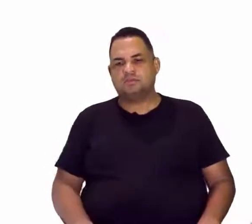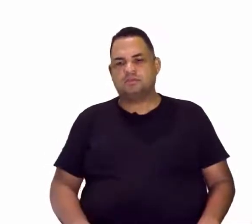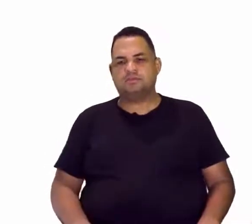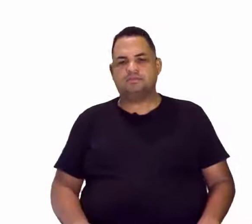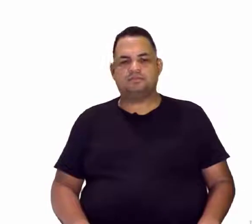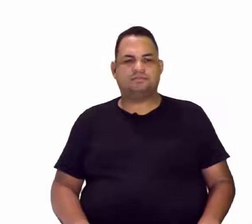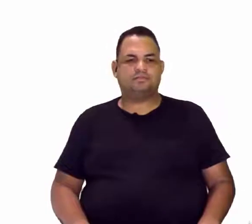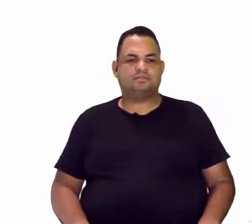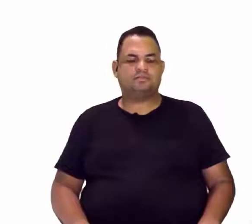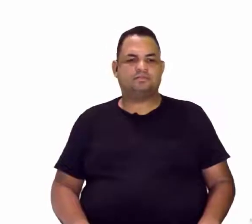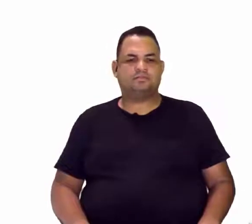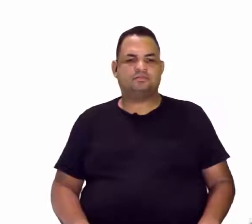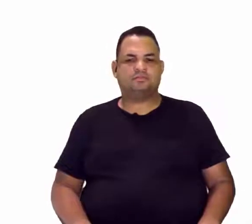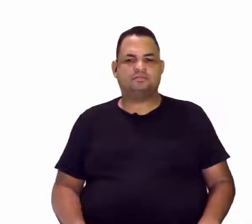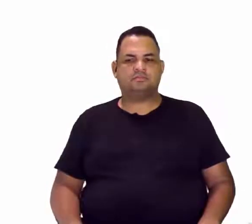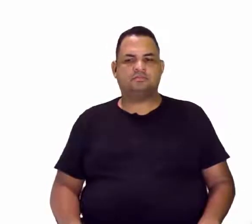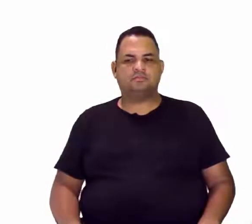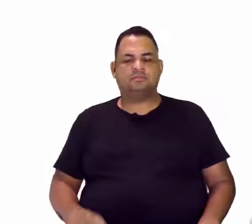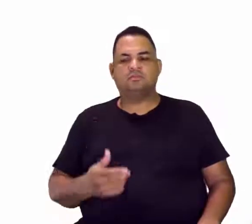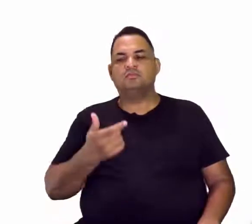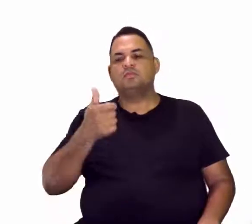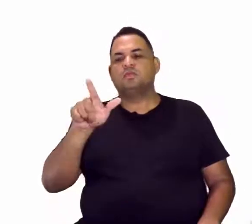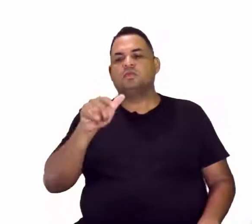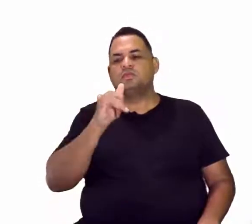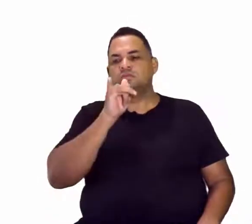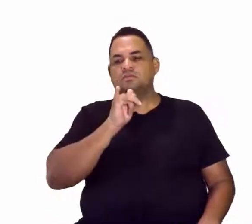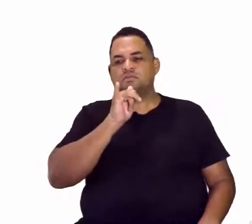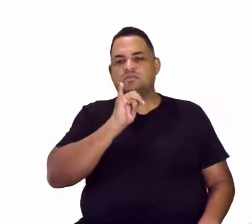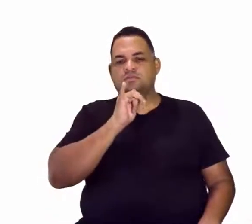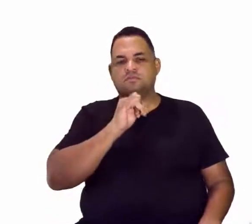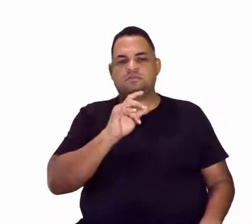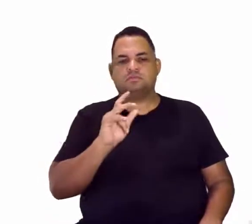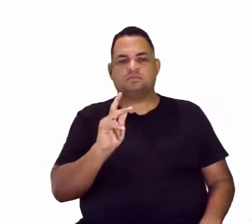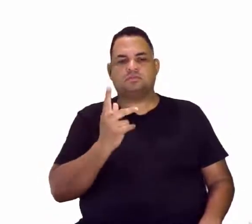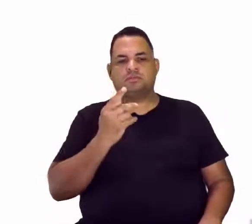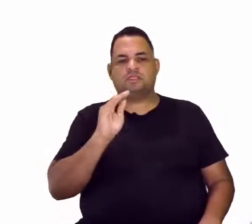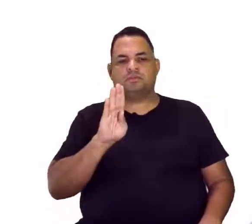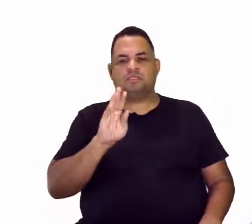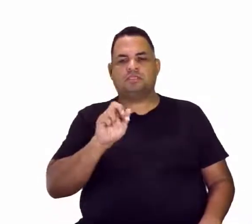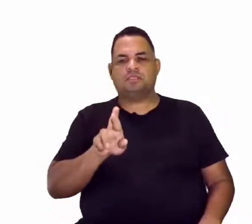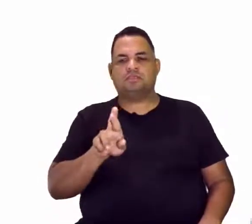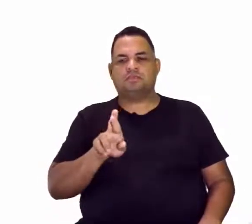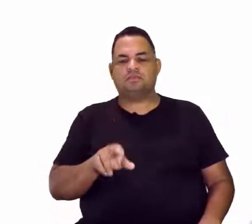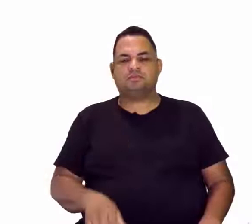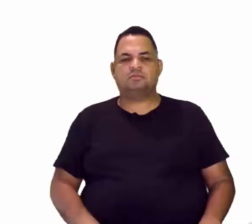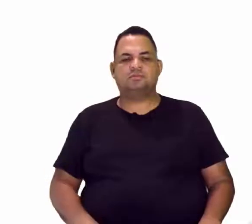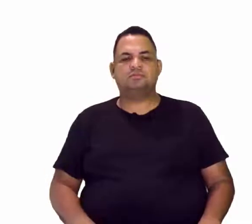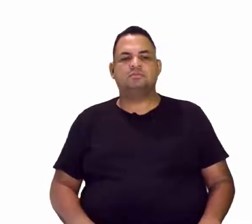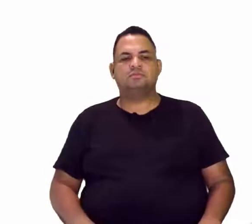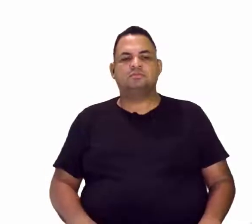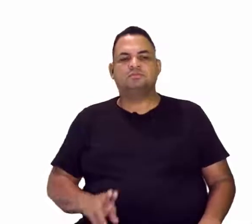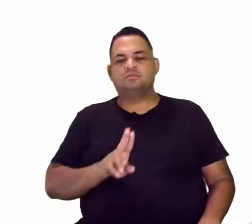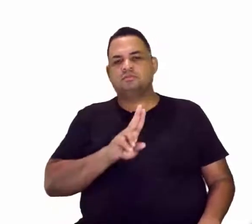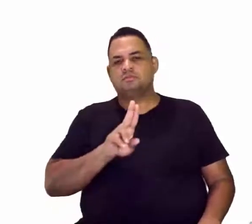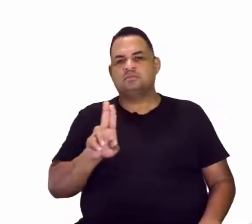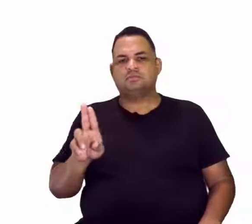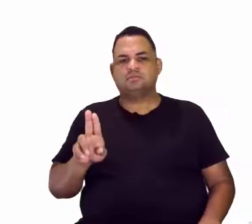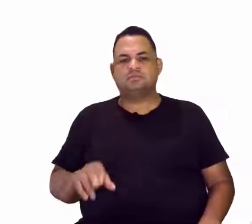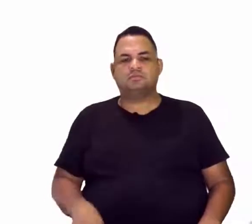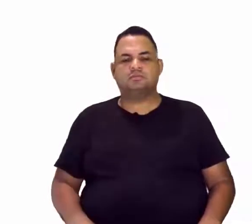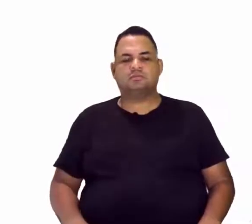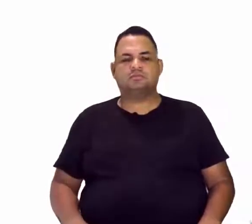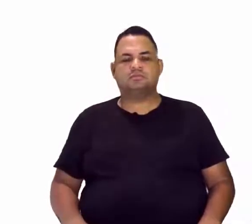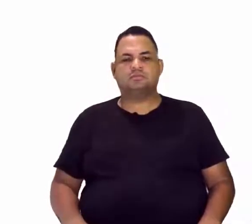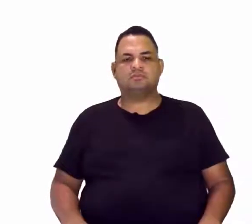iodídrico. O outro exemplo, HBr. Qual é o nome desse homem aqui, desse